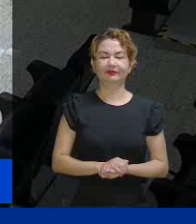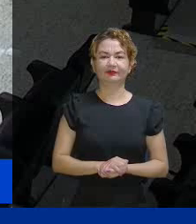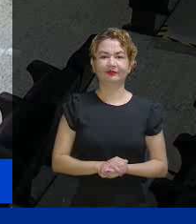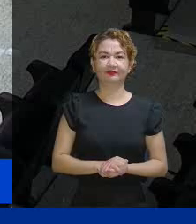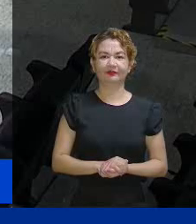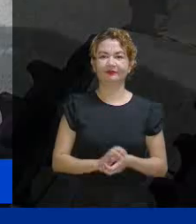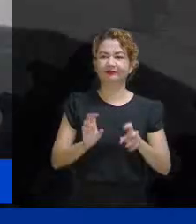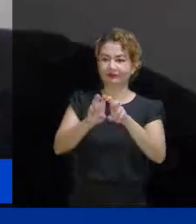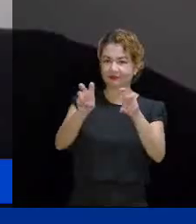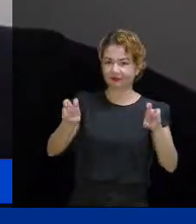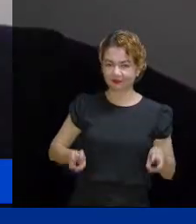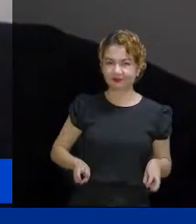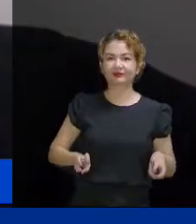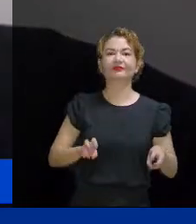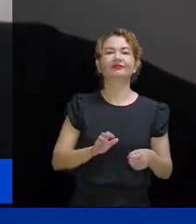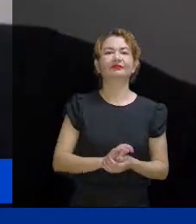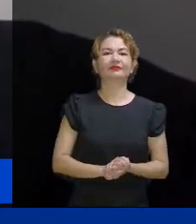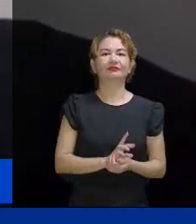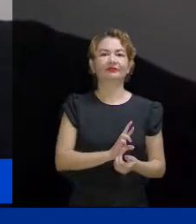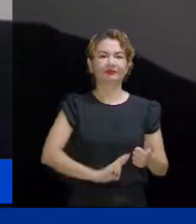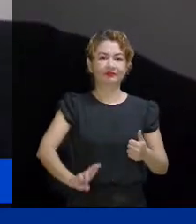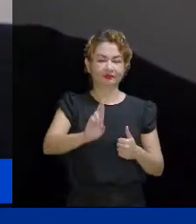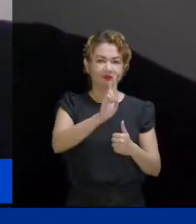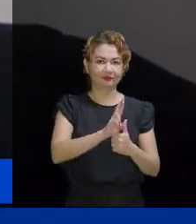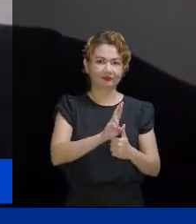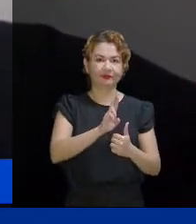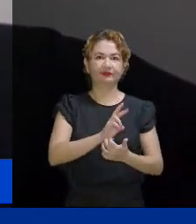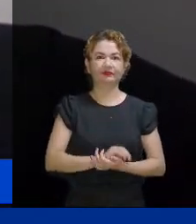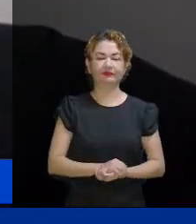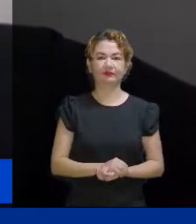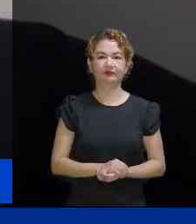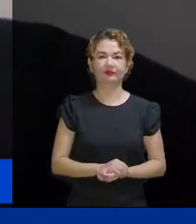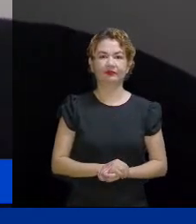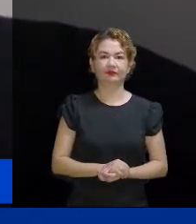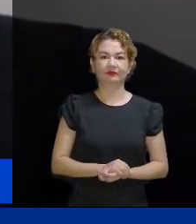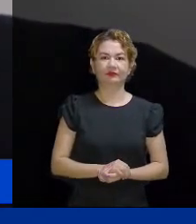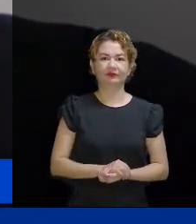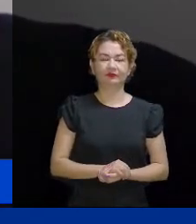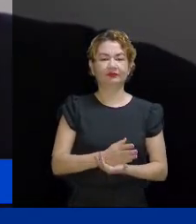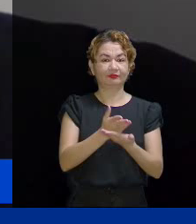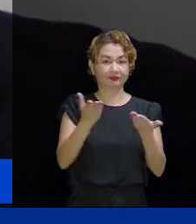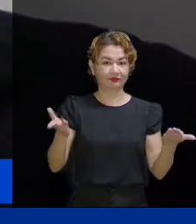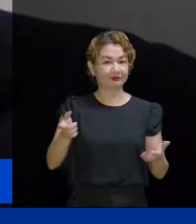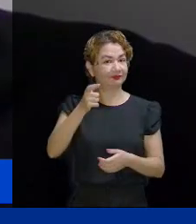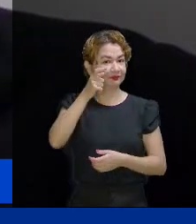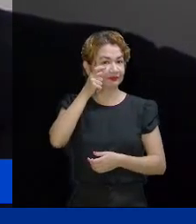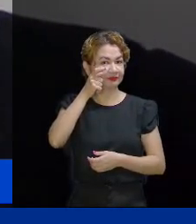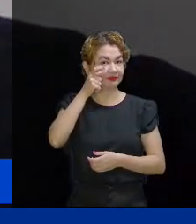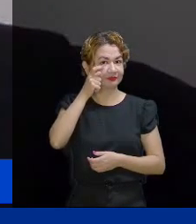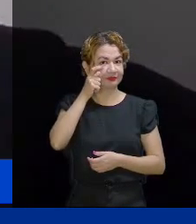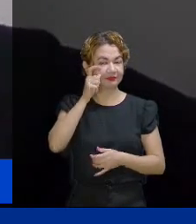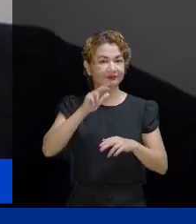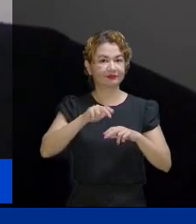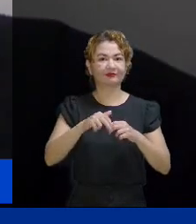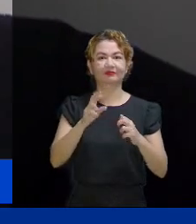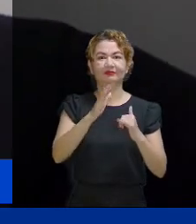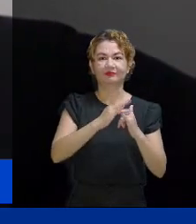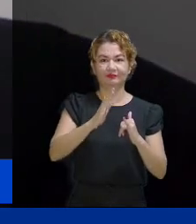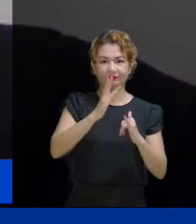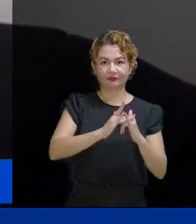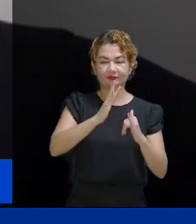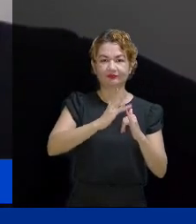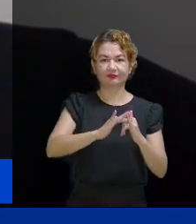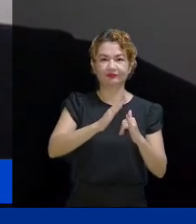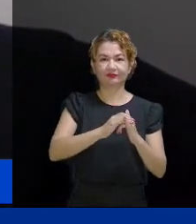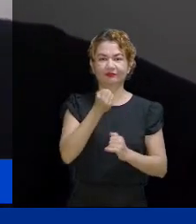Presidente, eminente pares, Em ambiente virtual, o juiz Rivaldo Valente. Ele é branco, de cabelos castanhos